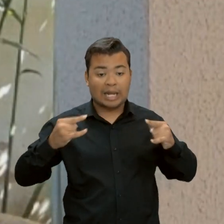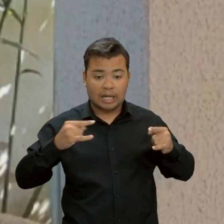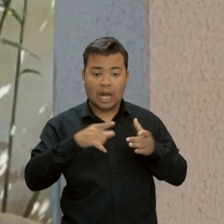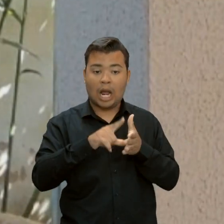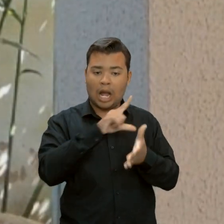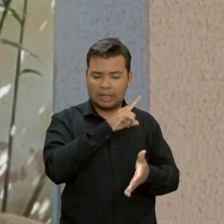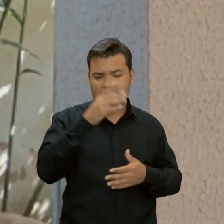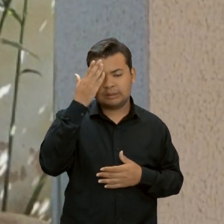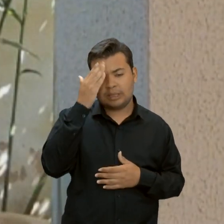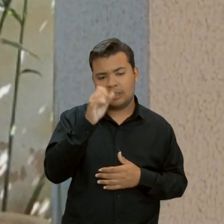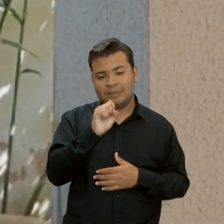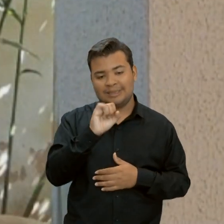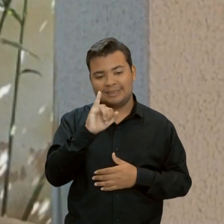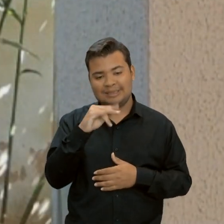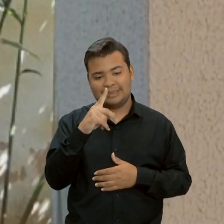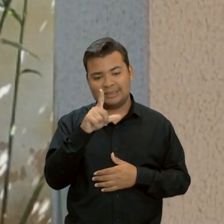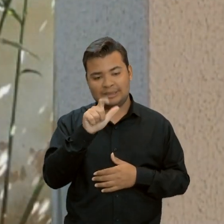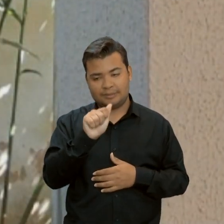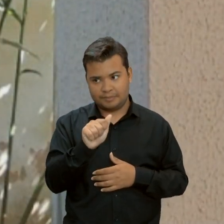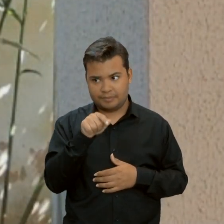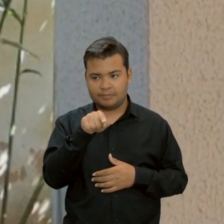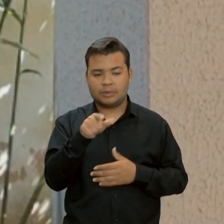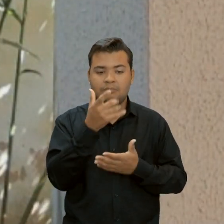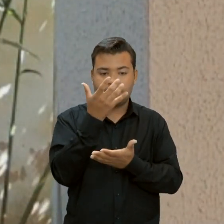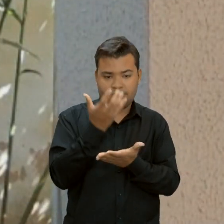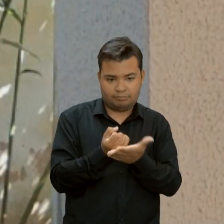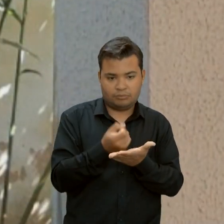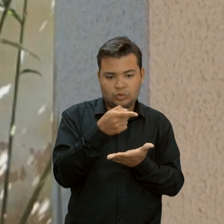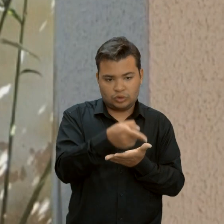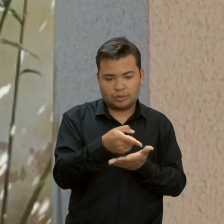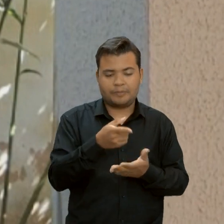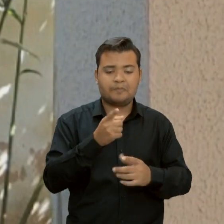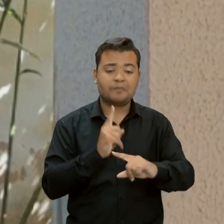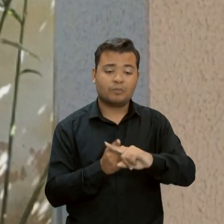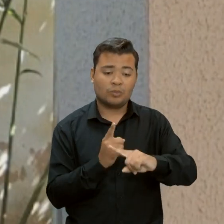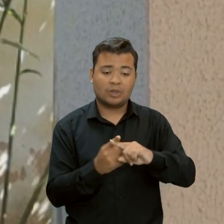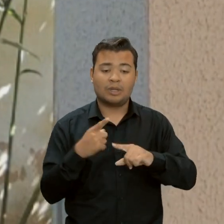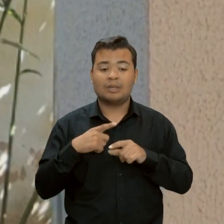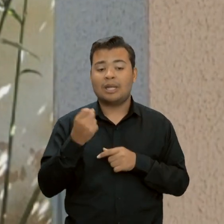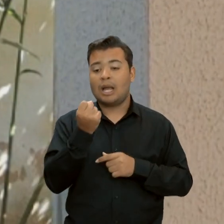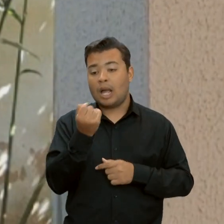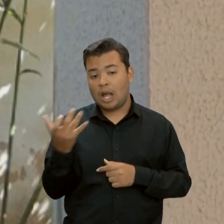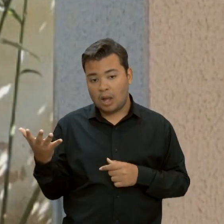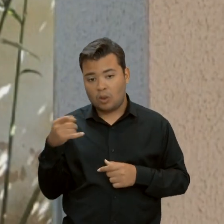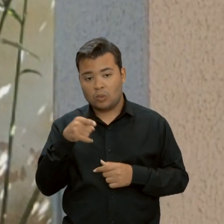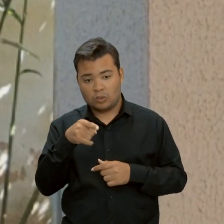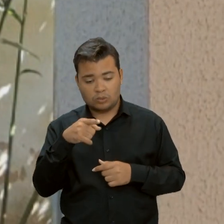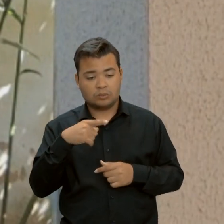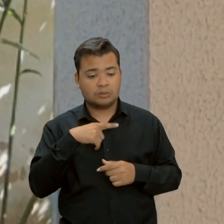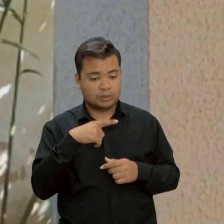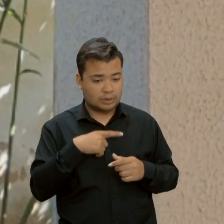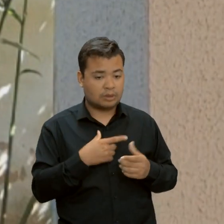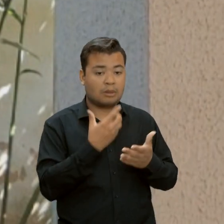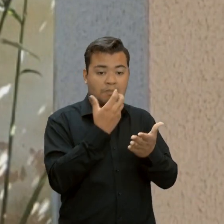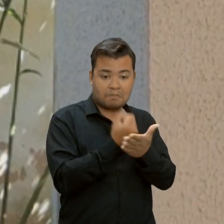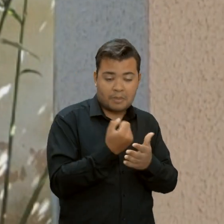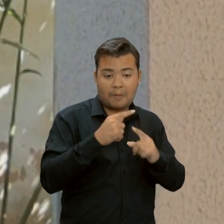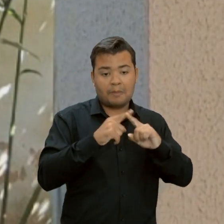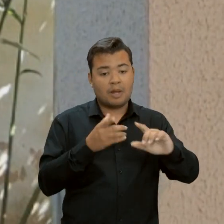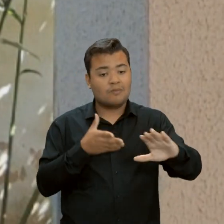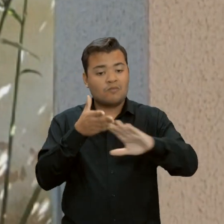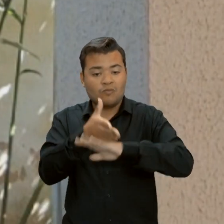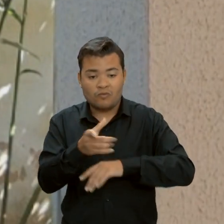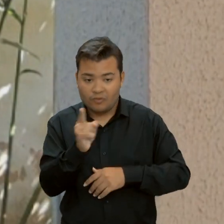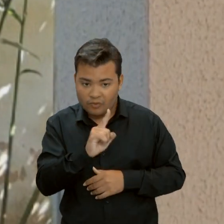Simpla, pelo Simpla, tá? Mas, de qualquer maneira, como tem algumas pessoas que pegam e acabam não indo, a gente tem uma fila de espera também,